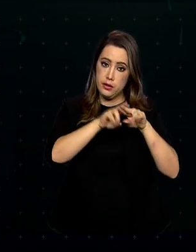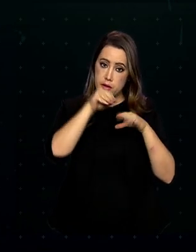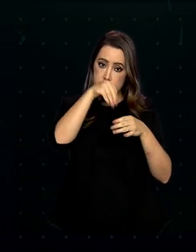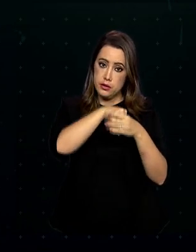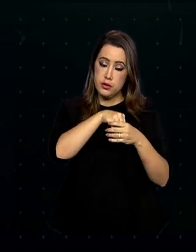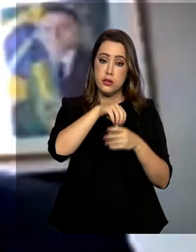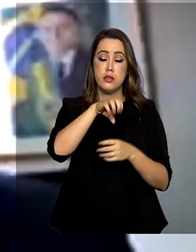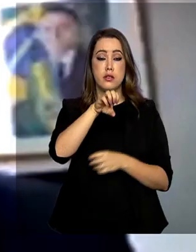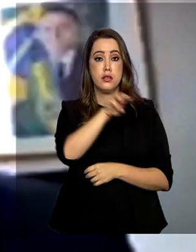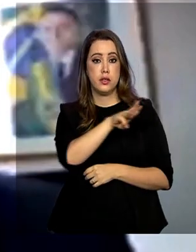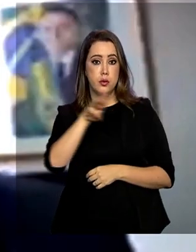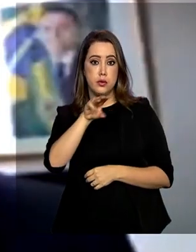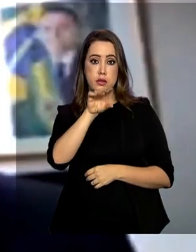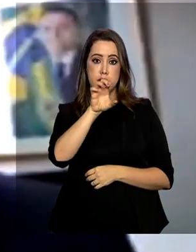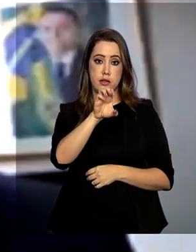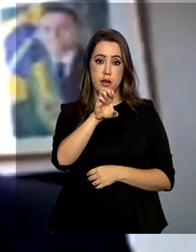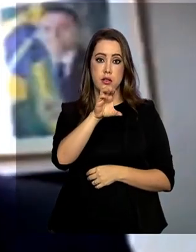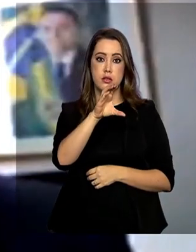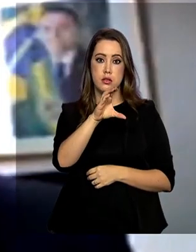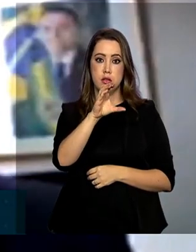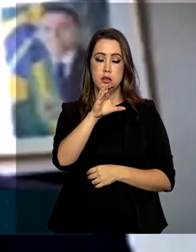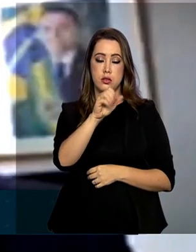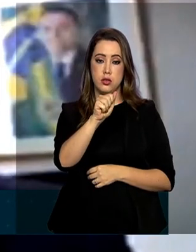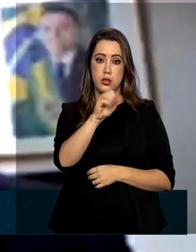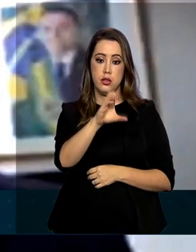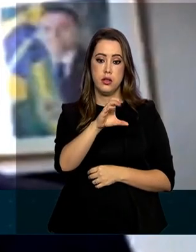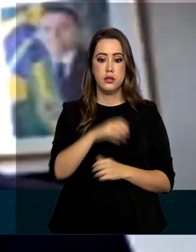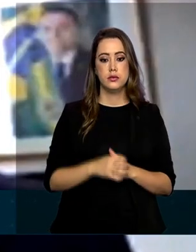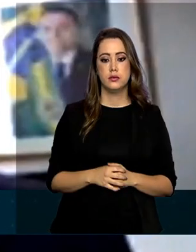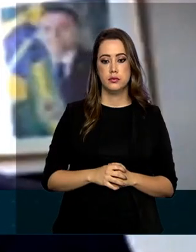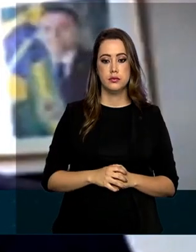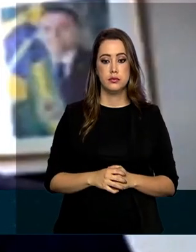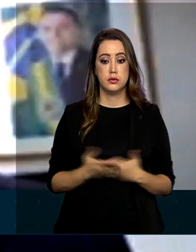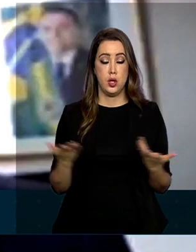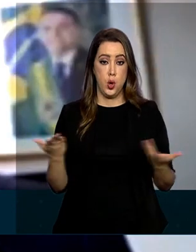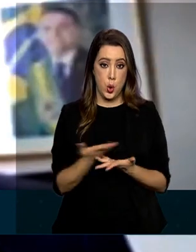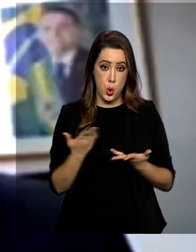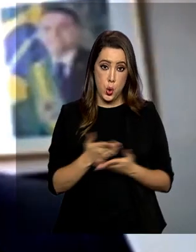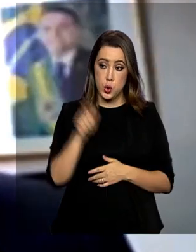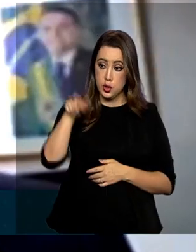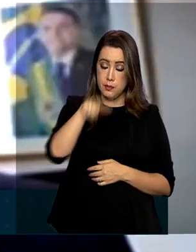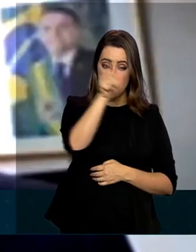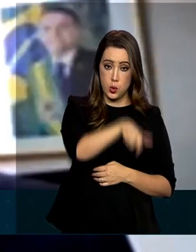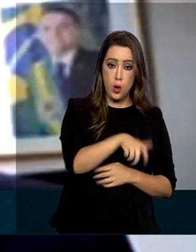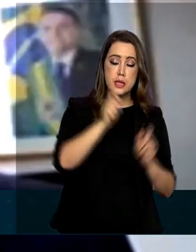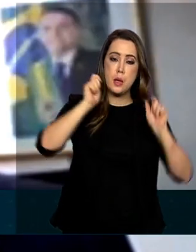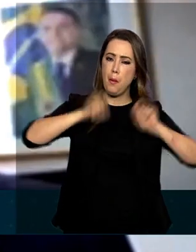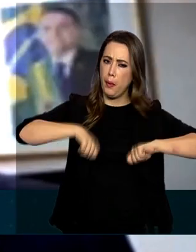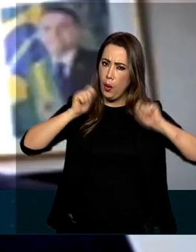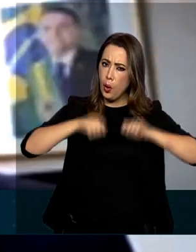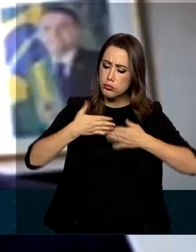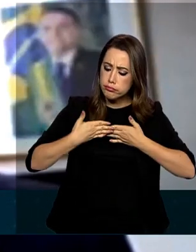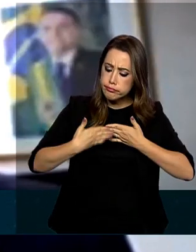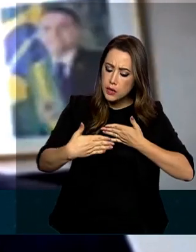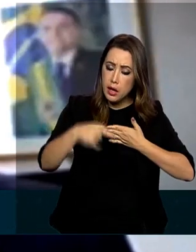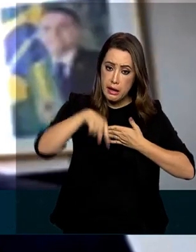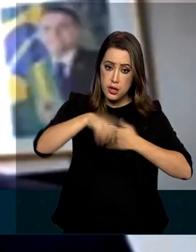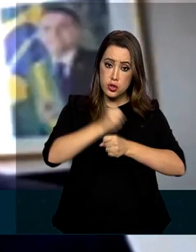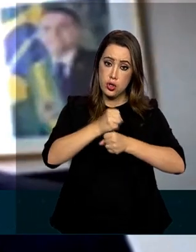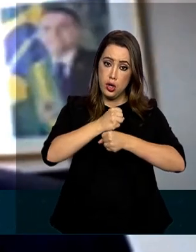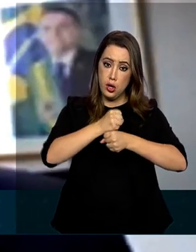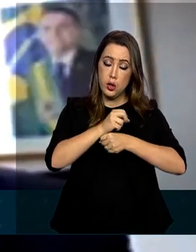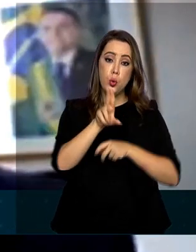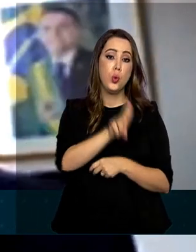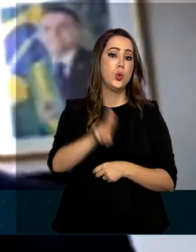ECAC. O serviço de malha do imposto de renda da pessoa física pode, a partir deste ano,